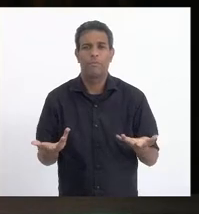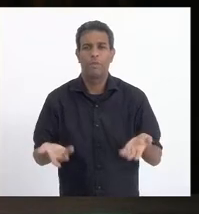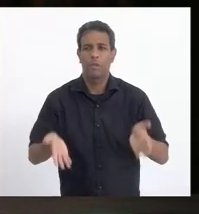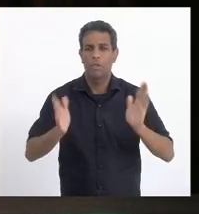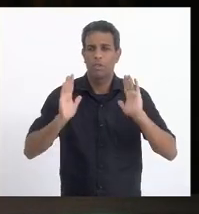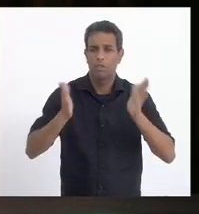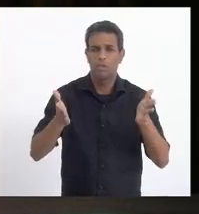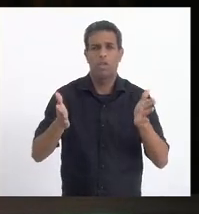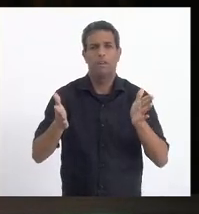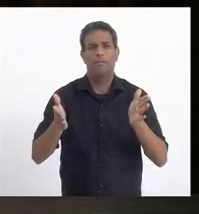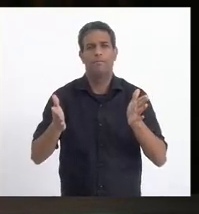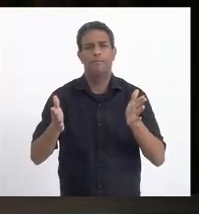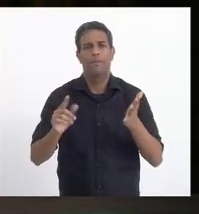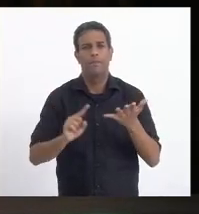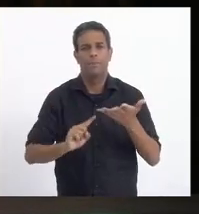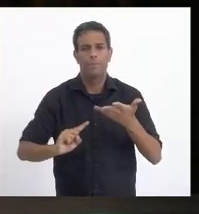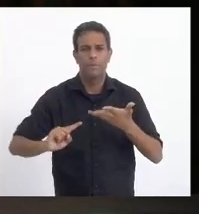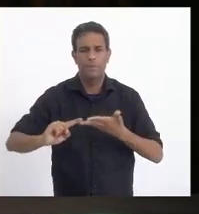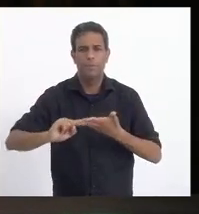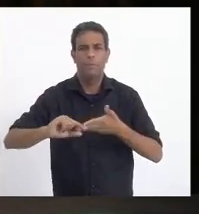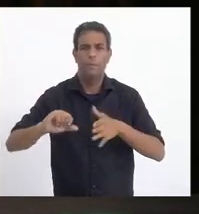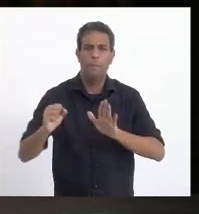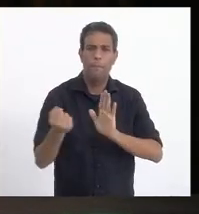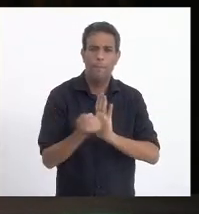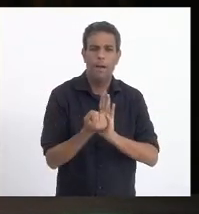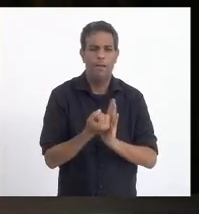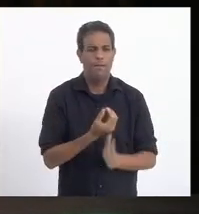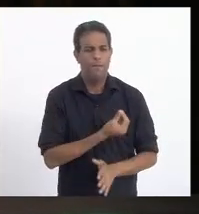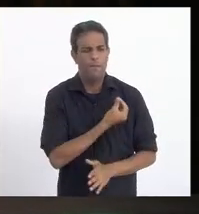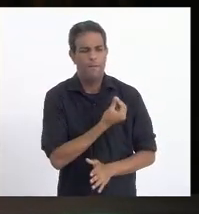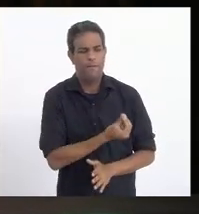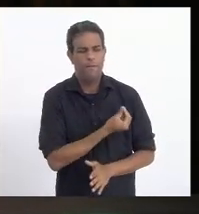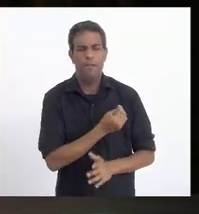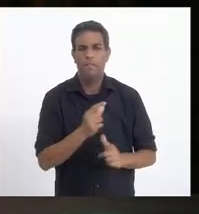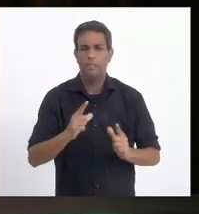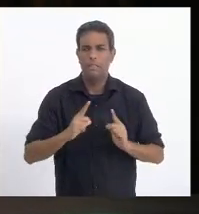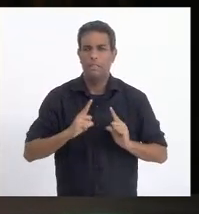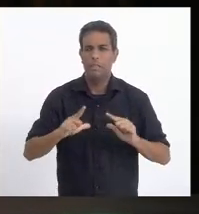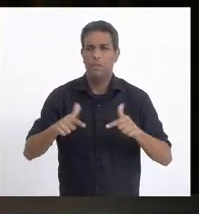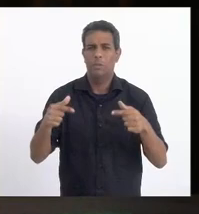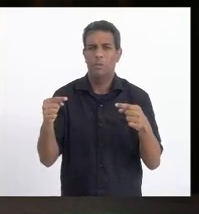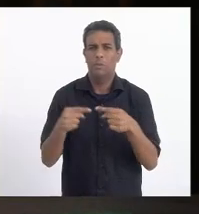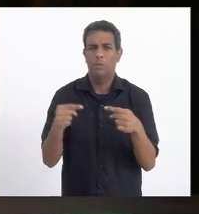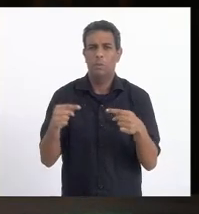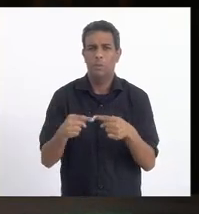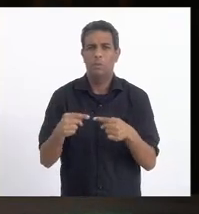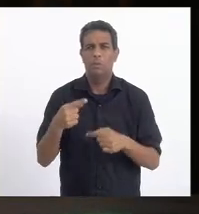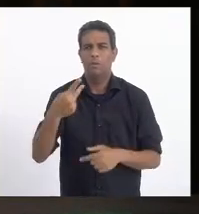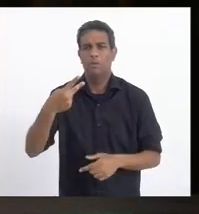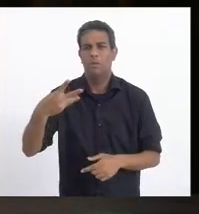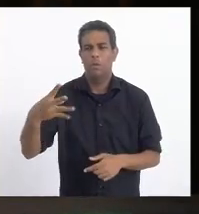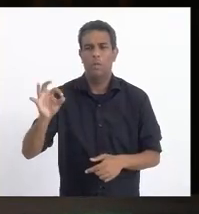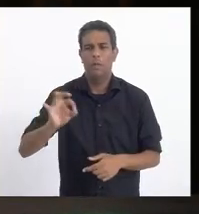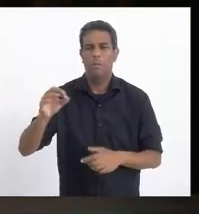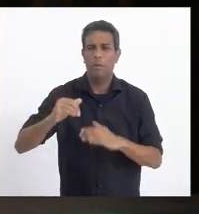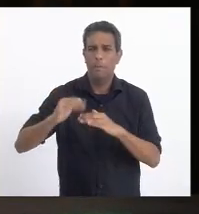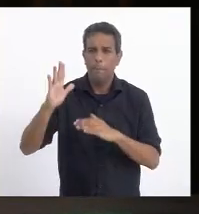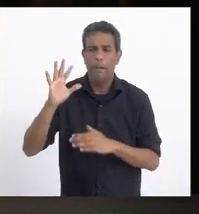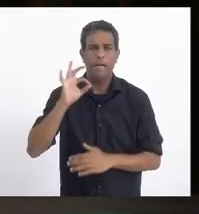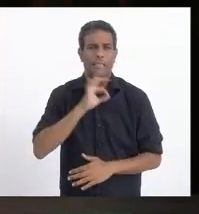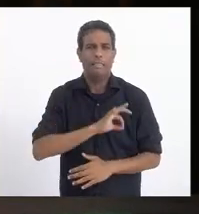homem que fica realmente marcado na sua vida ele tinha que Coronel fucus Vinte por cento